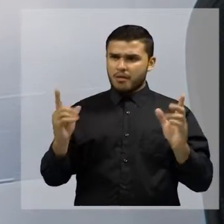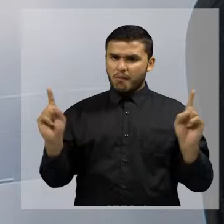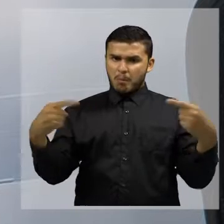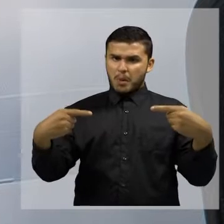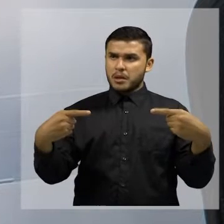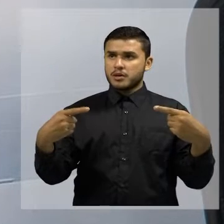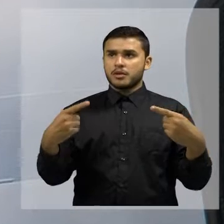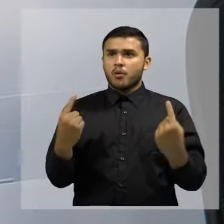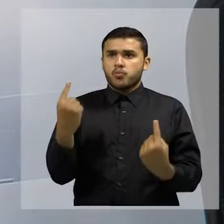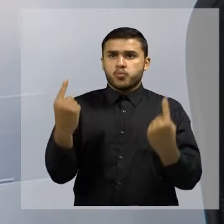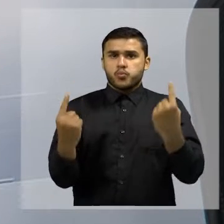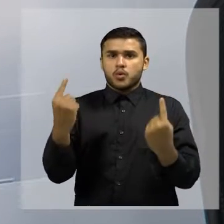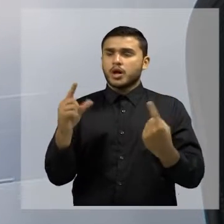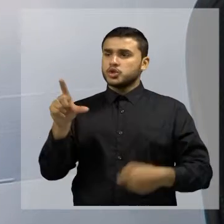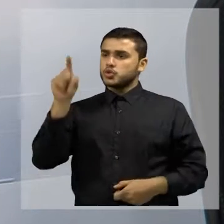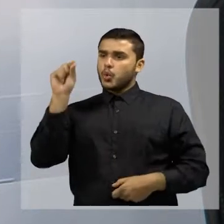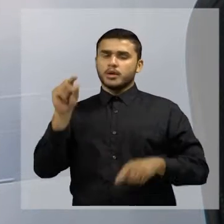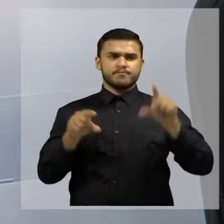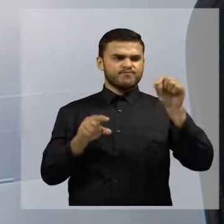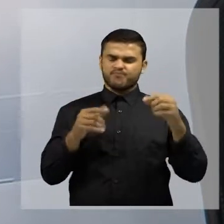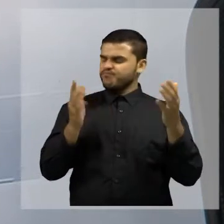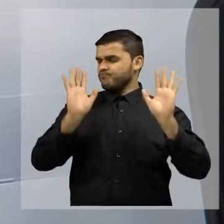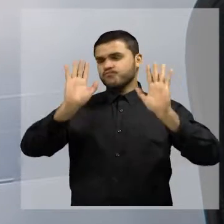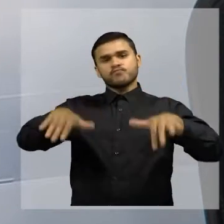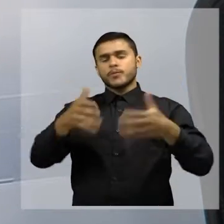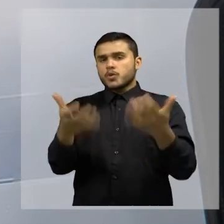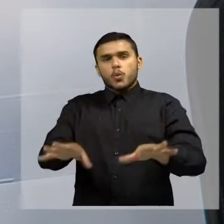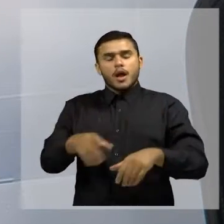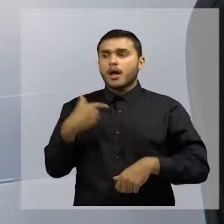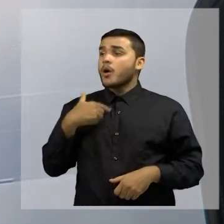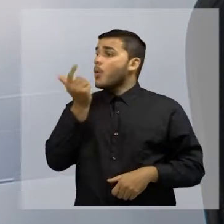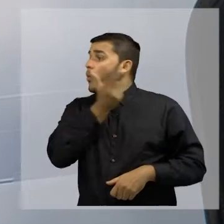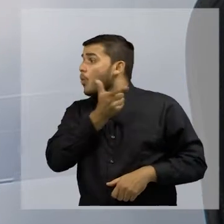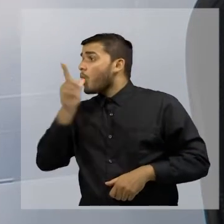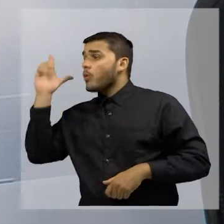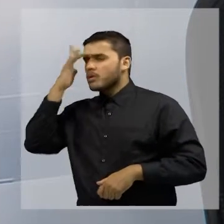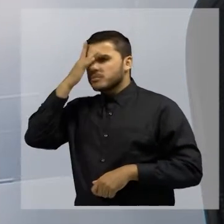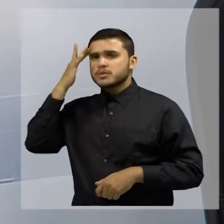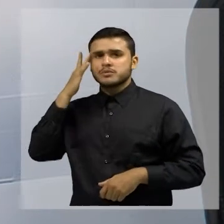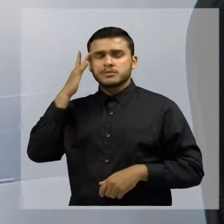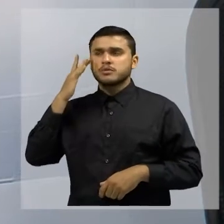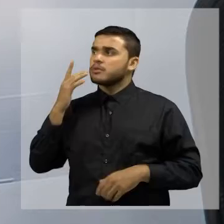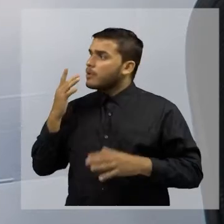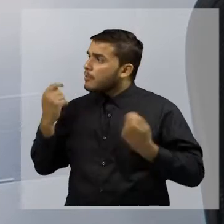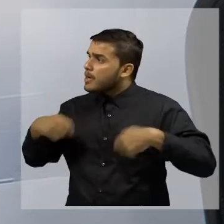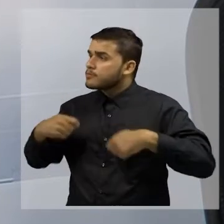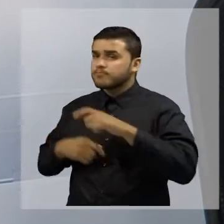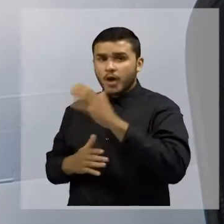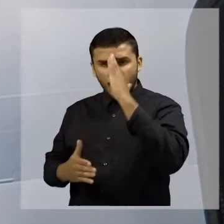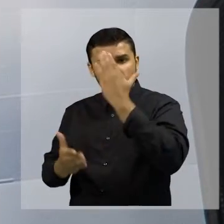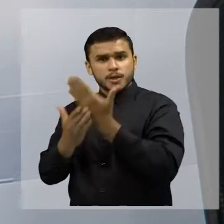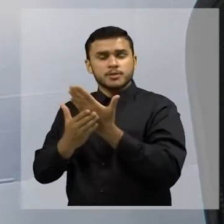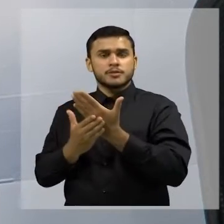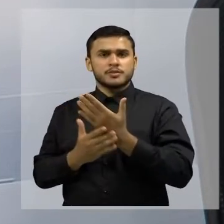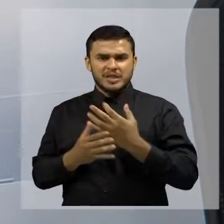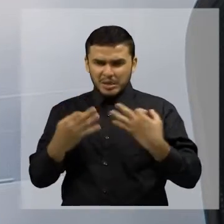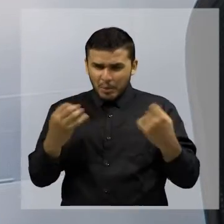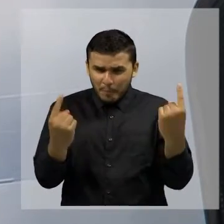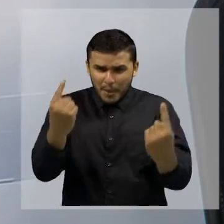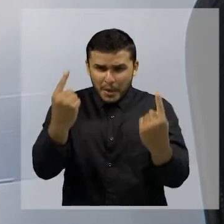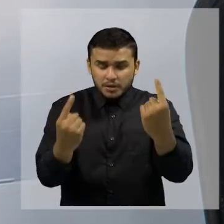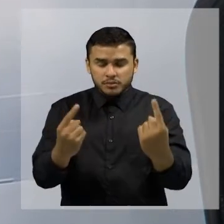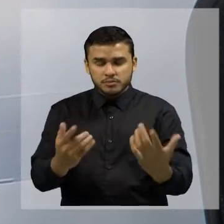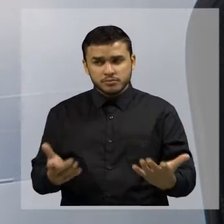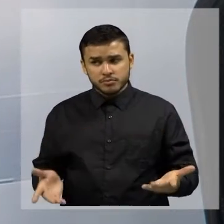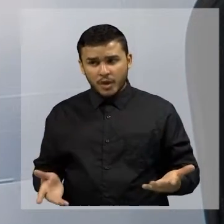para superar essa dicotomia que não estava levando o país à frente, pelo contrário, alimentou um sistema